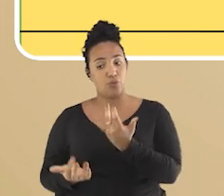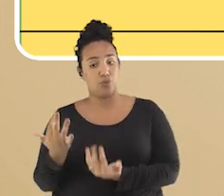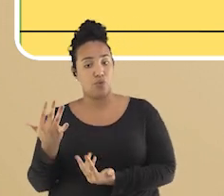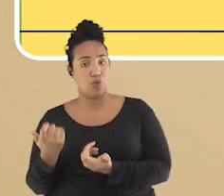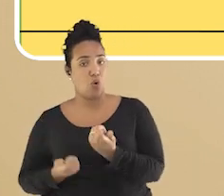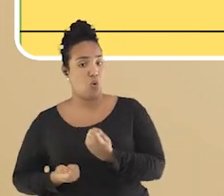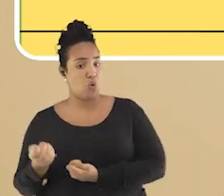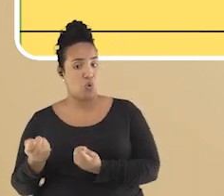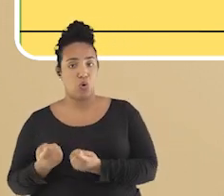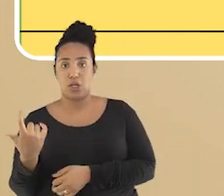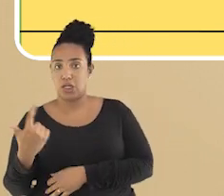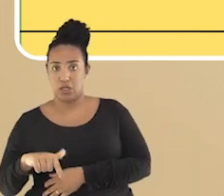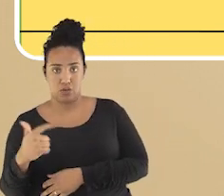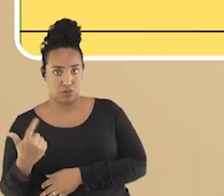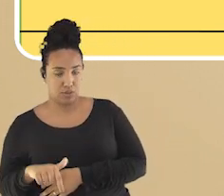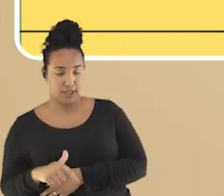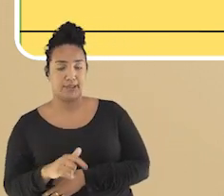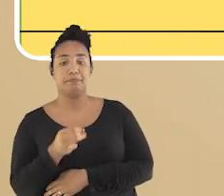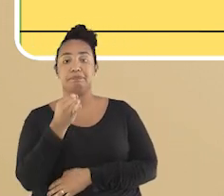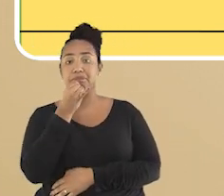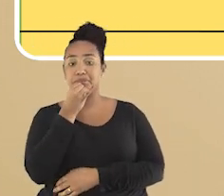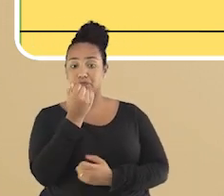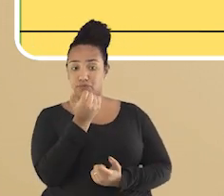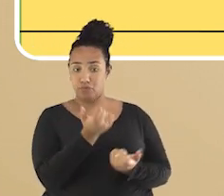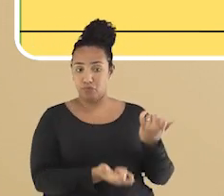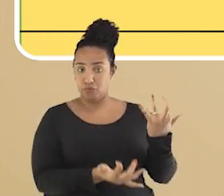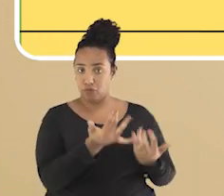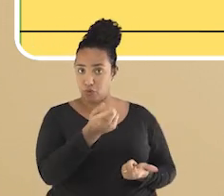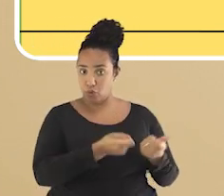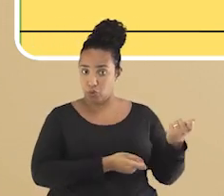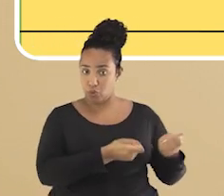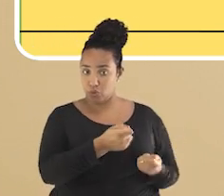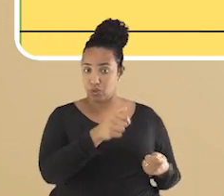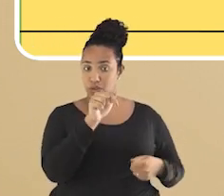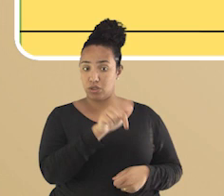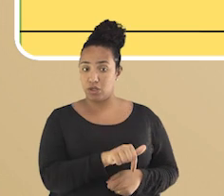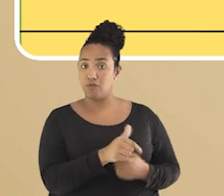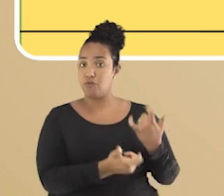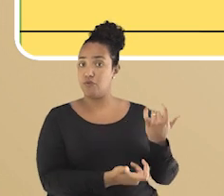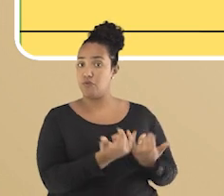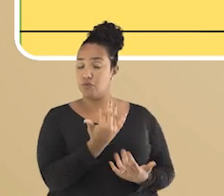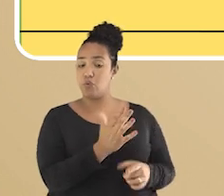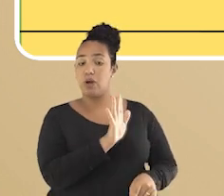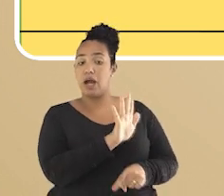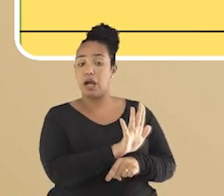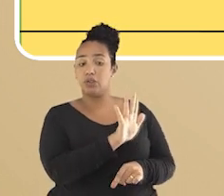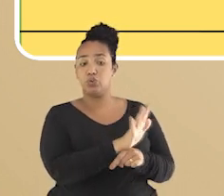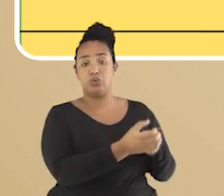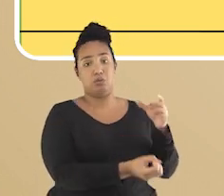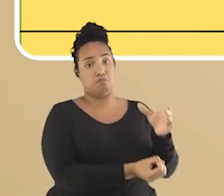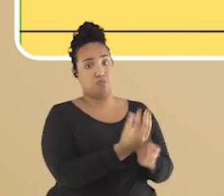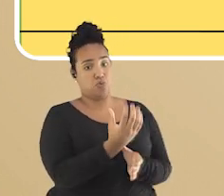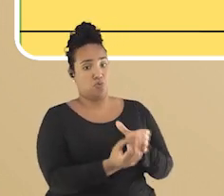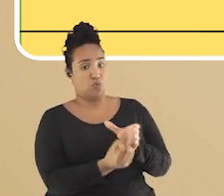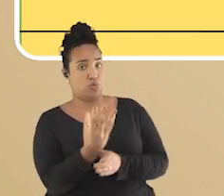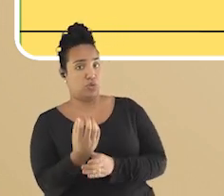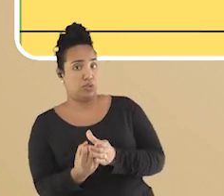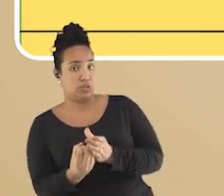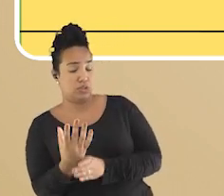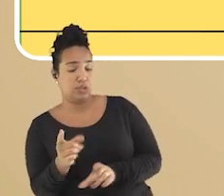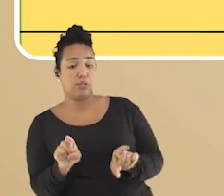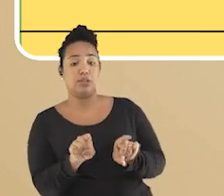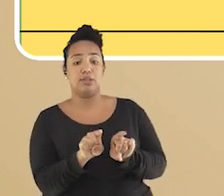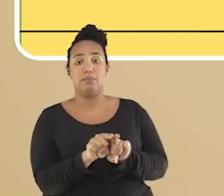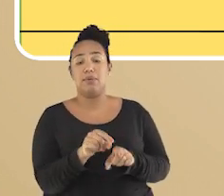A queimada controlada é o uso do fogo como fator de produção e manejo em